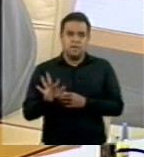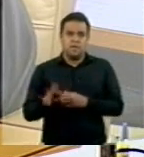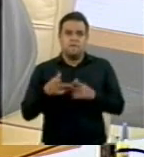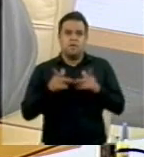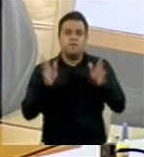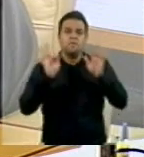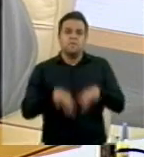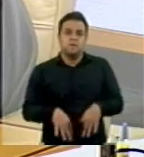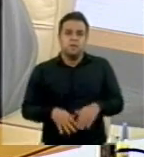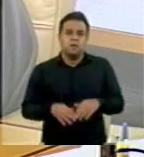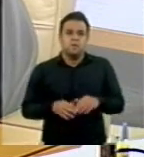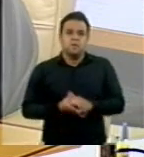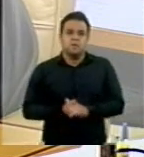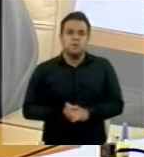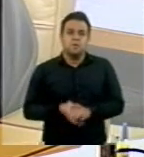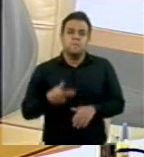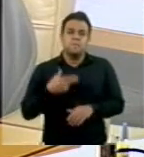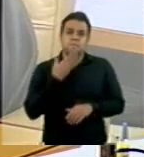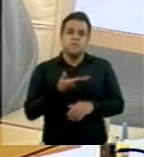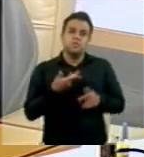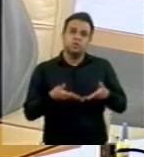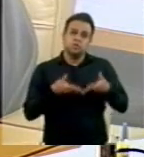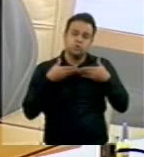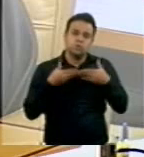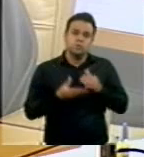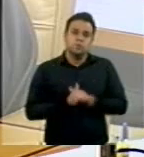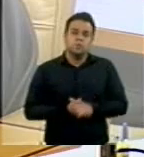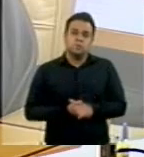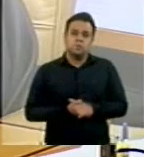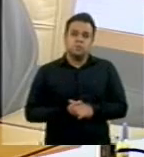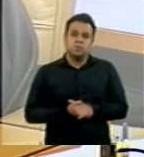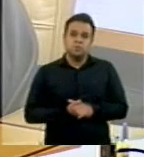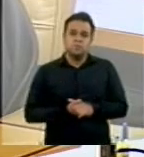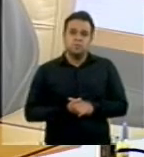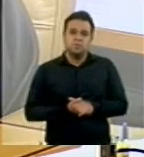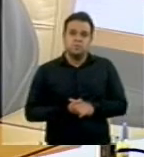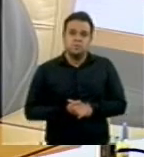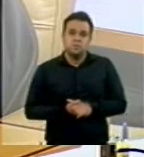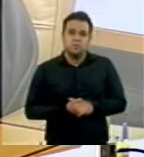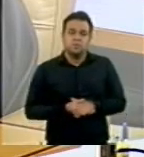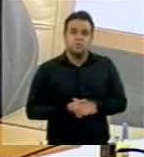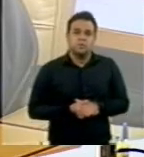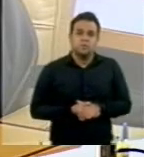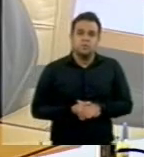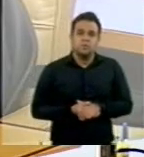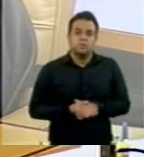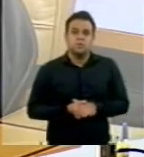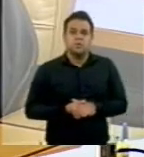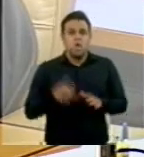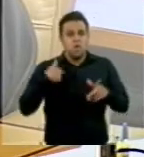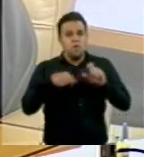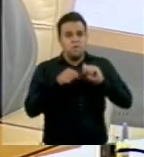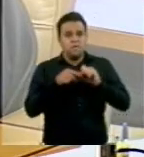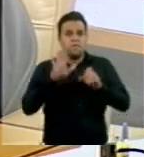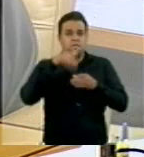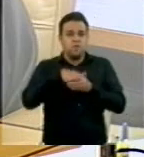concluo pedindo escusas pela síntese que procurei fazer deste voto